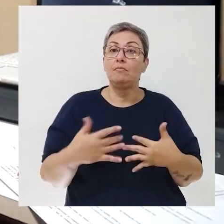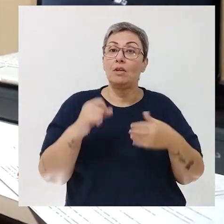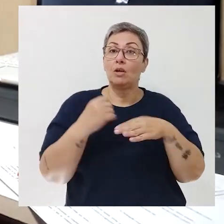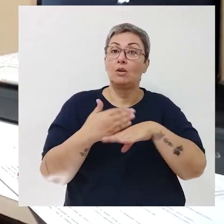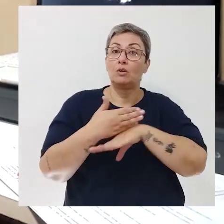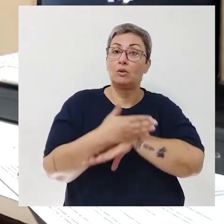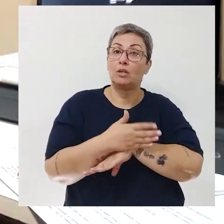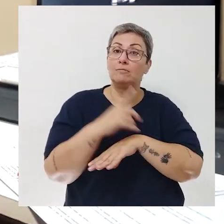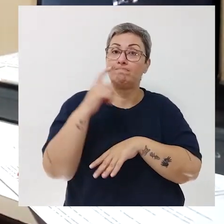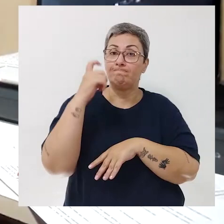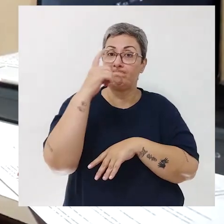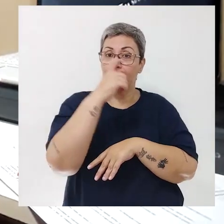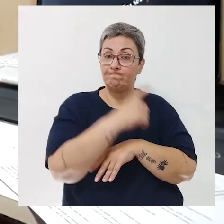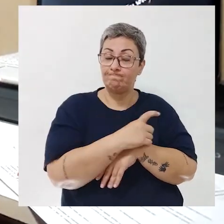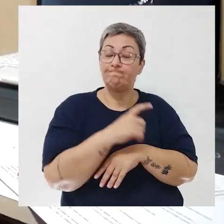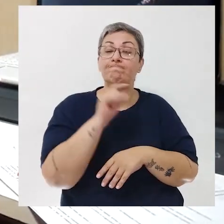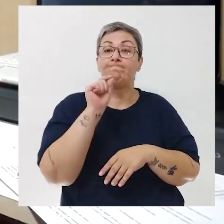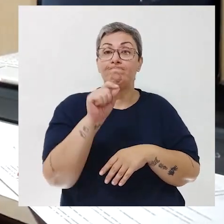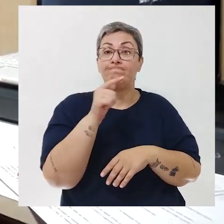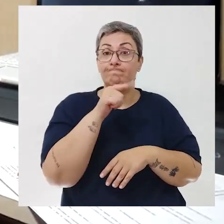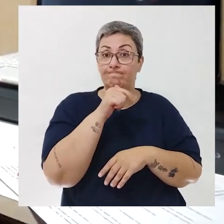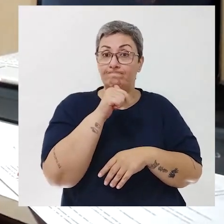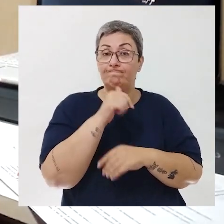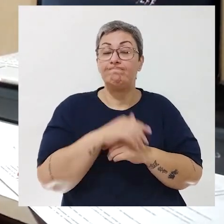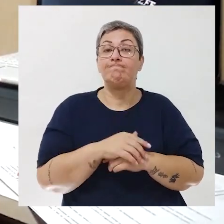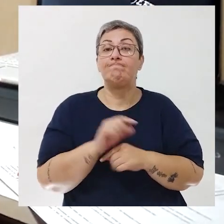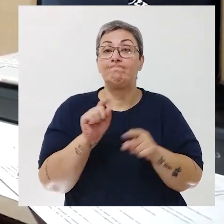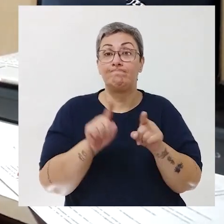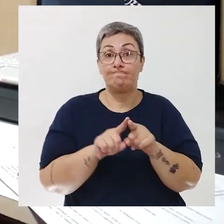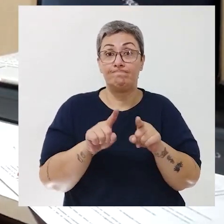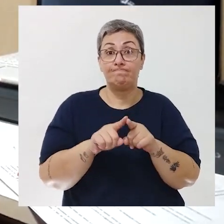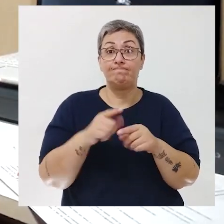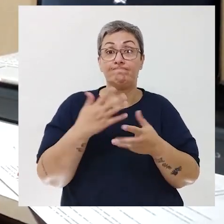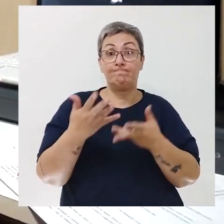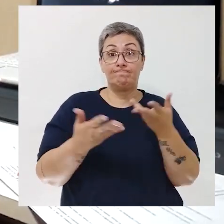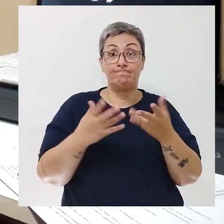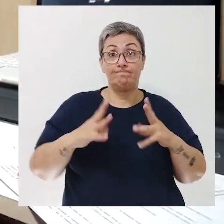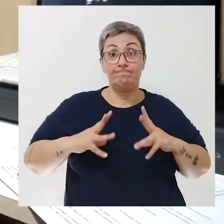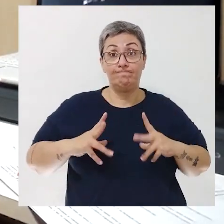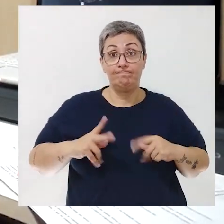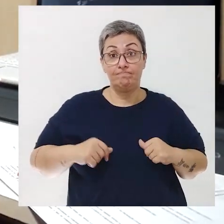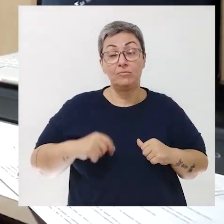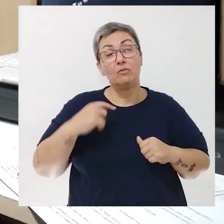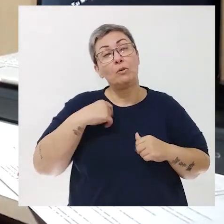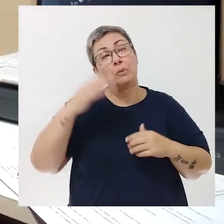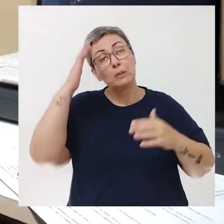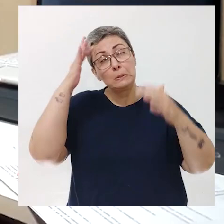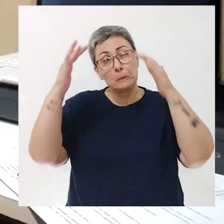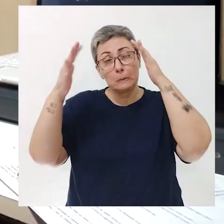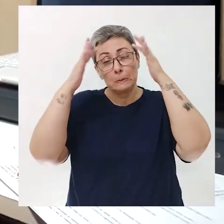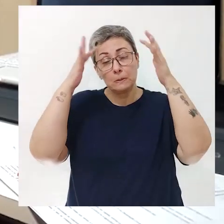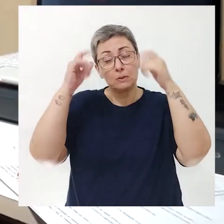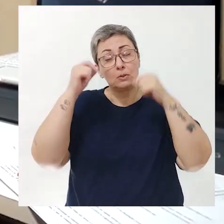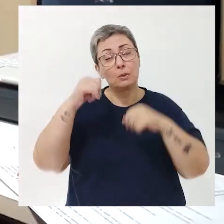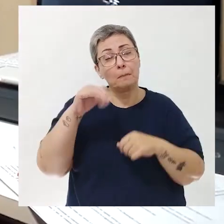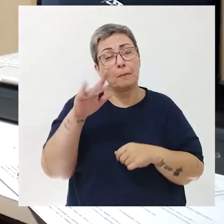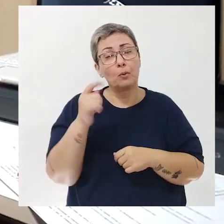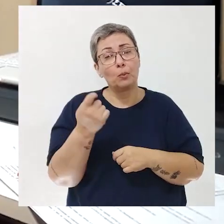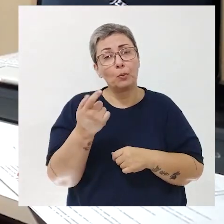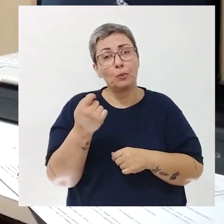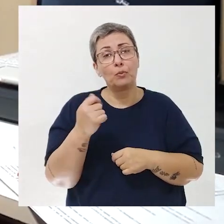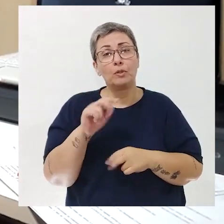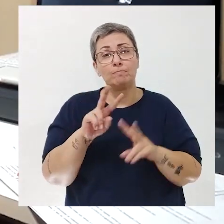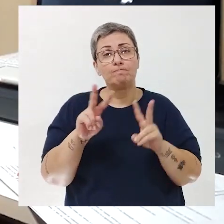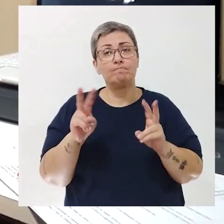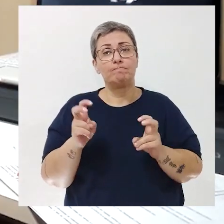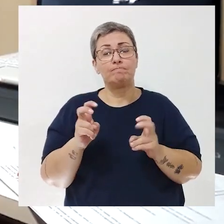em acesso difícil ao recurso hídrico e à água tratada, vamos refletir mais um pouco